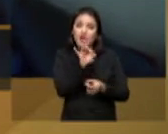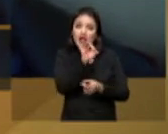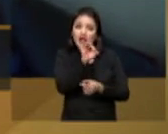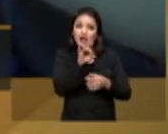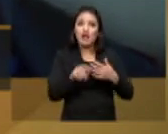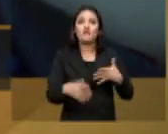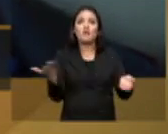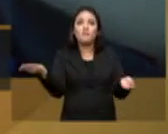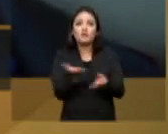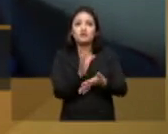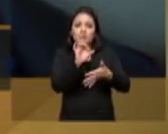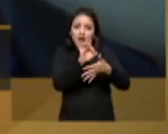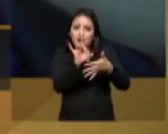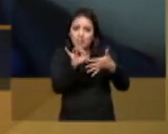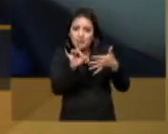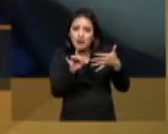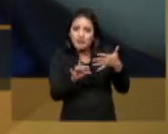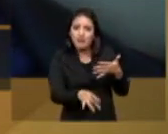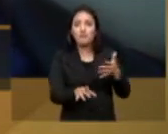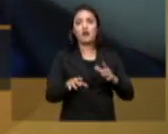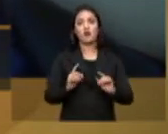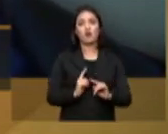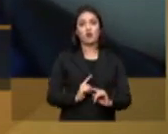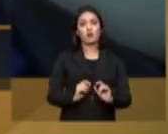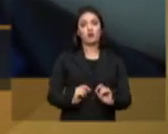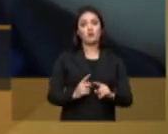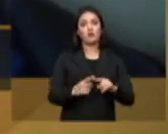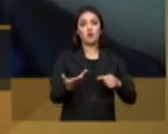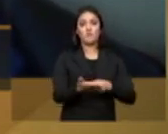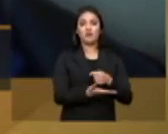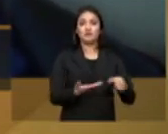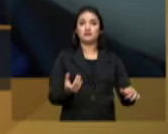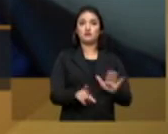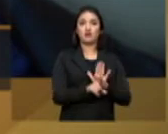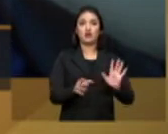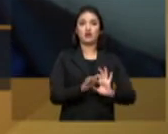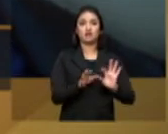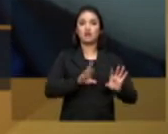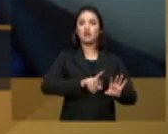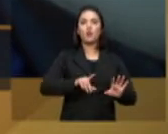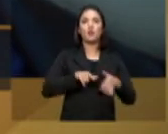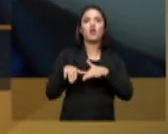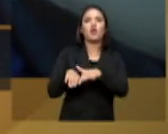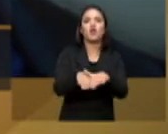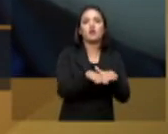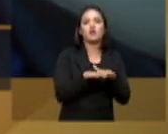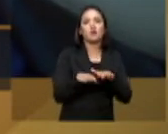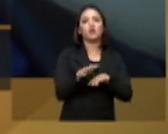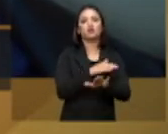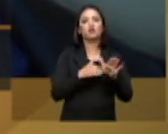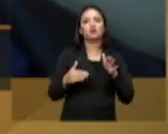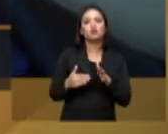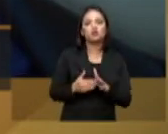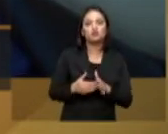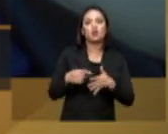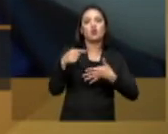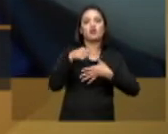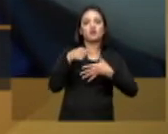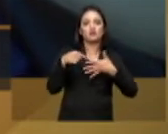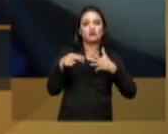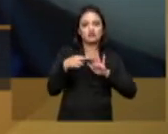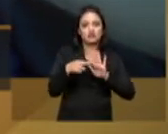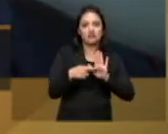de o princípio da legalidade não atingir de modo uniforme todos os elementos da